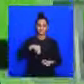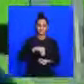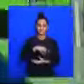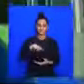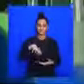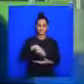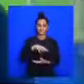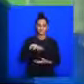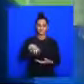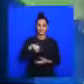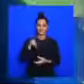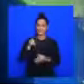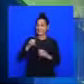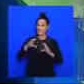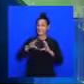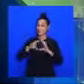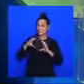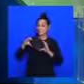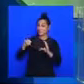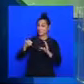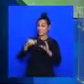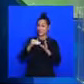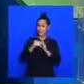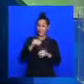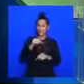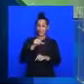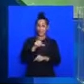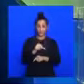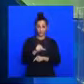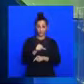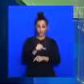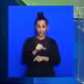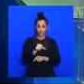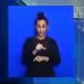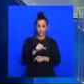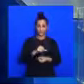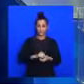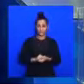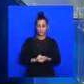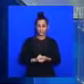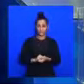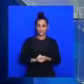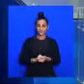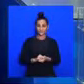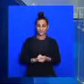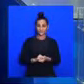recarregado, embaralhando 10 bolas numeradas de 0 a 9.